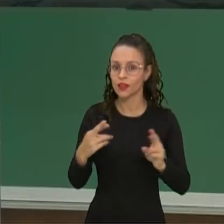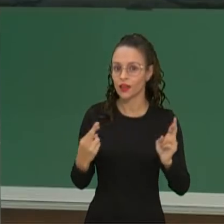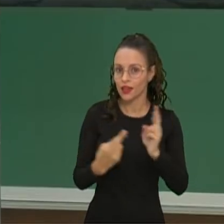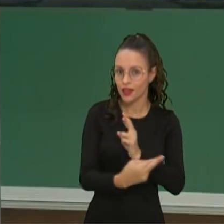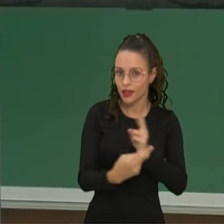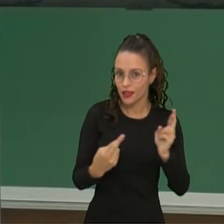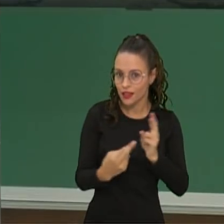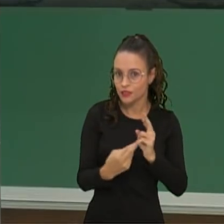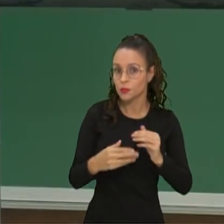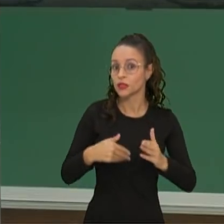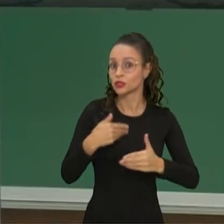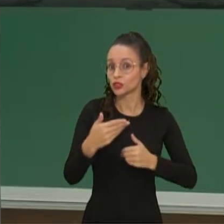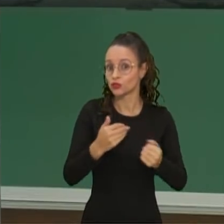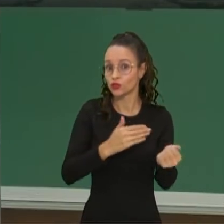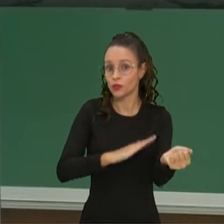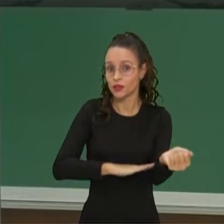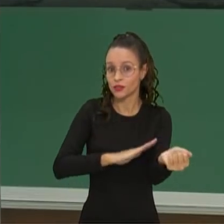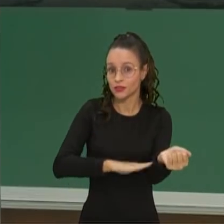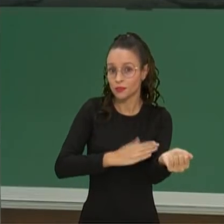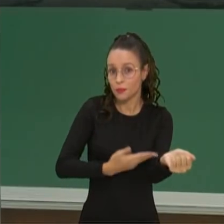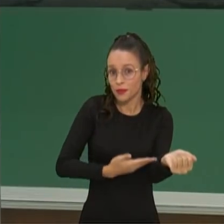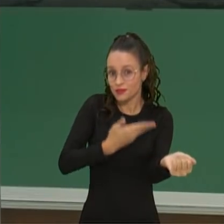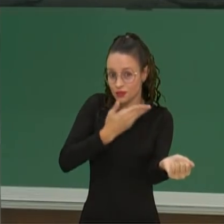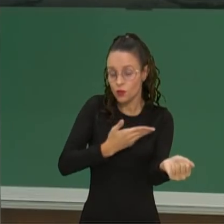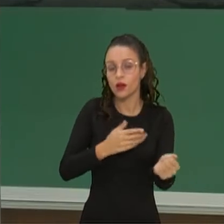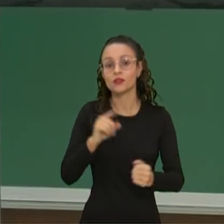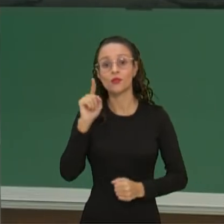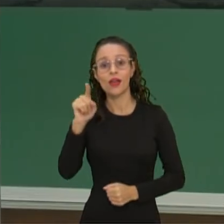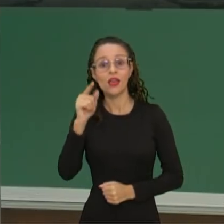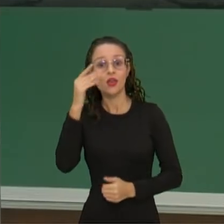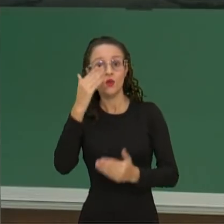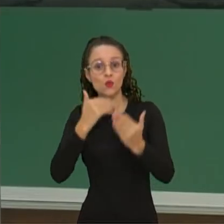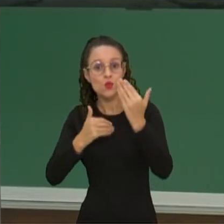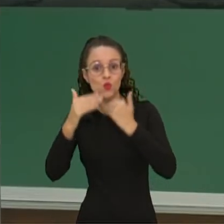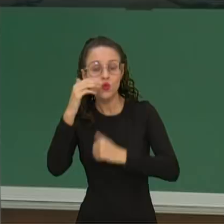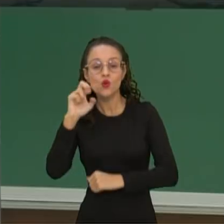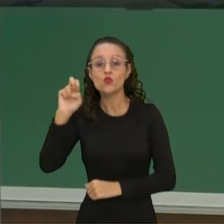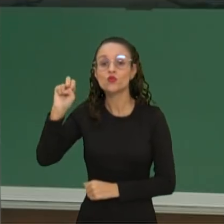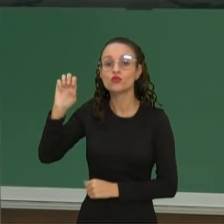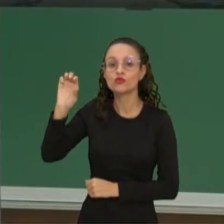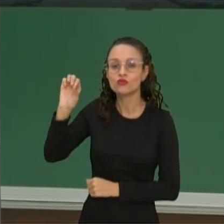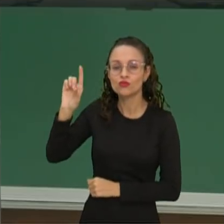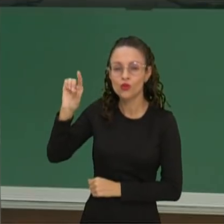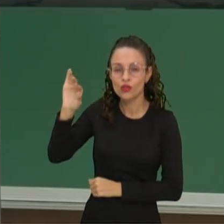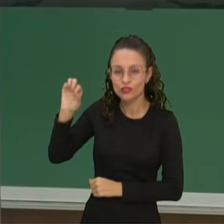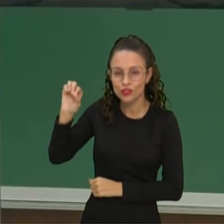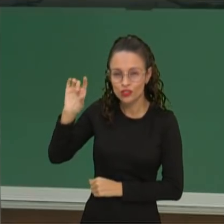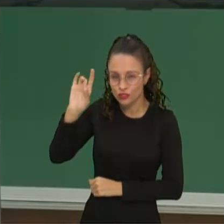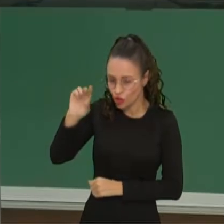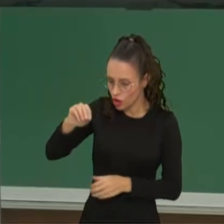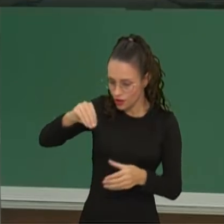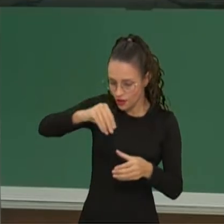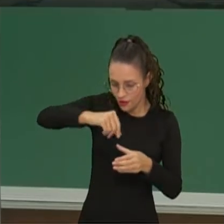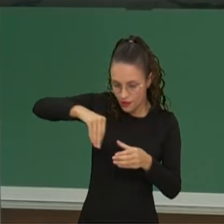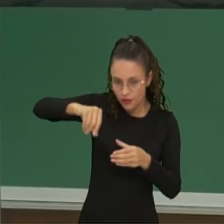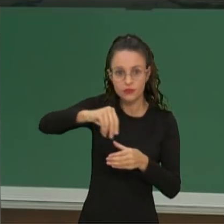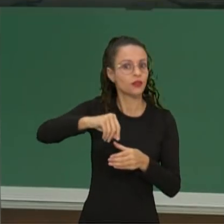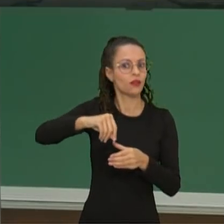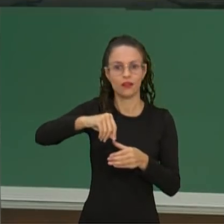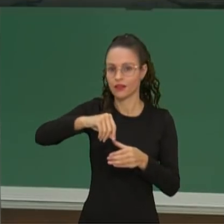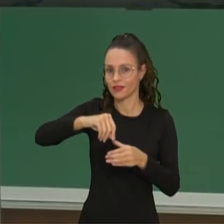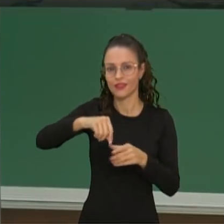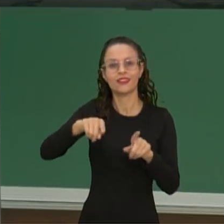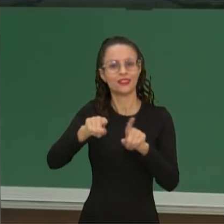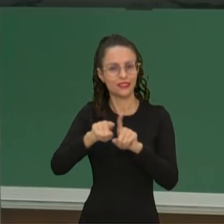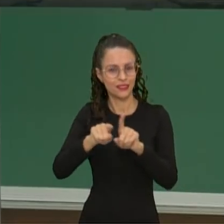consumo excessivo de sódio, tá? E lembrando a vocês, o sódio não é só o sal de cozinha, mas ele também está